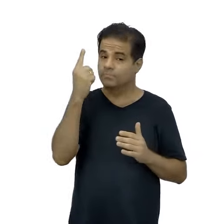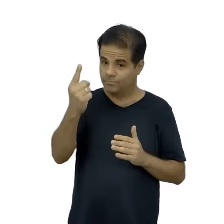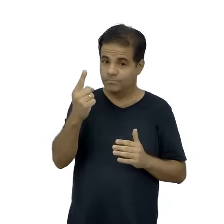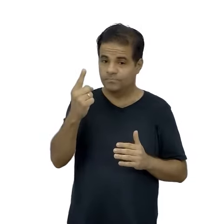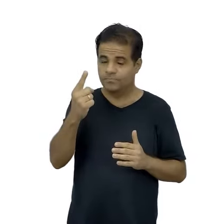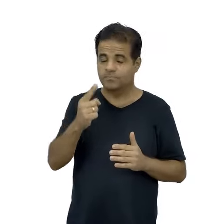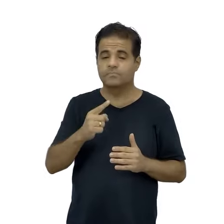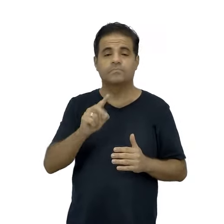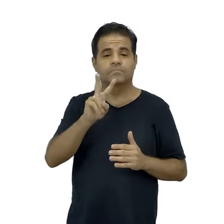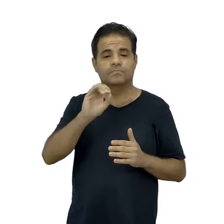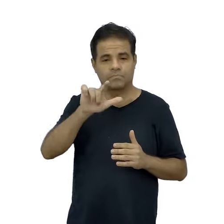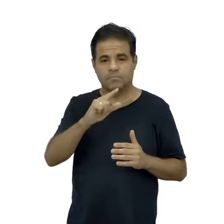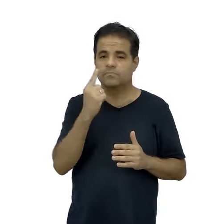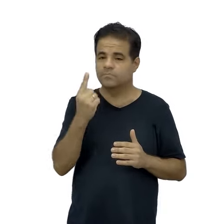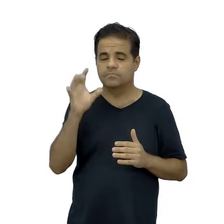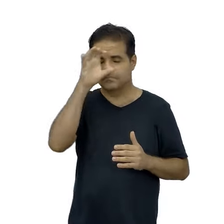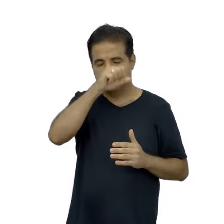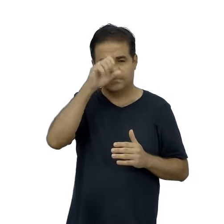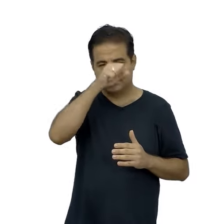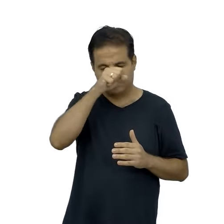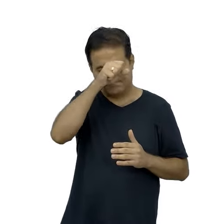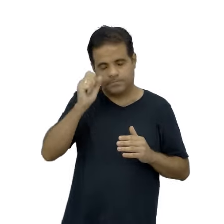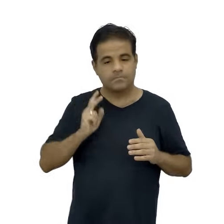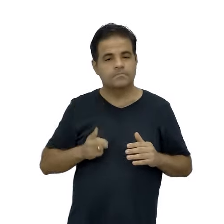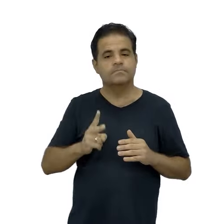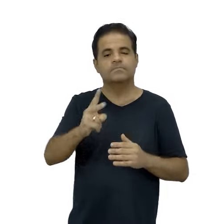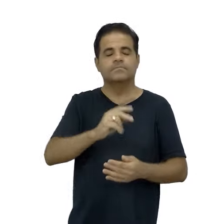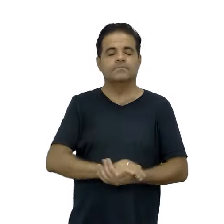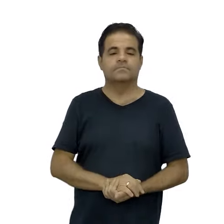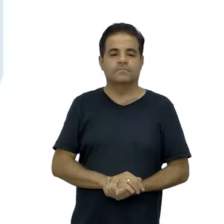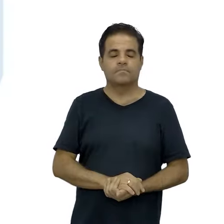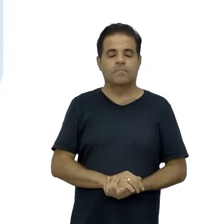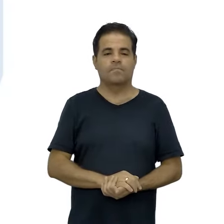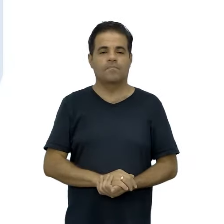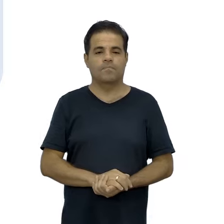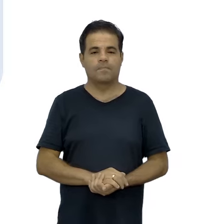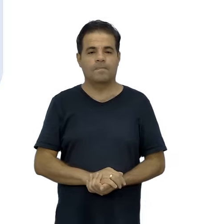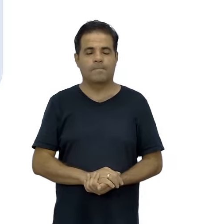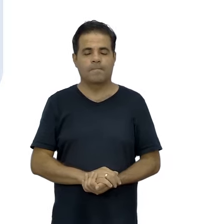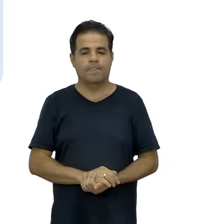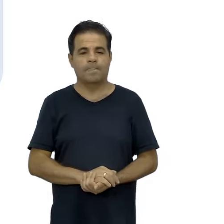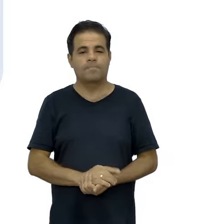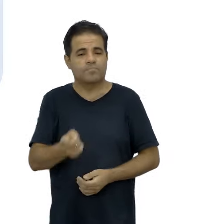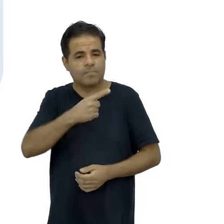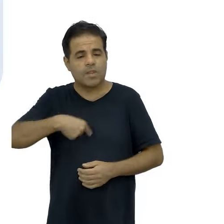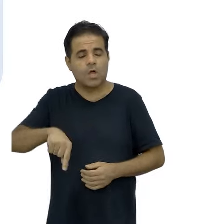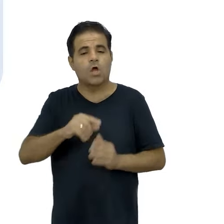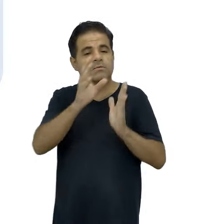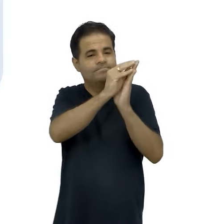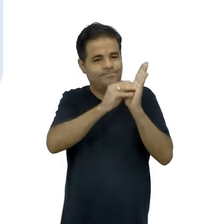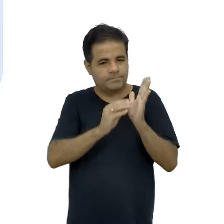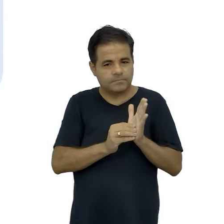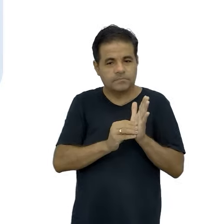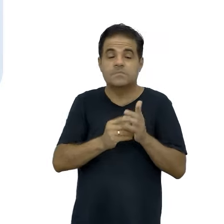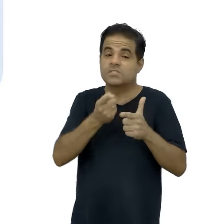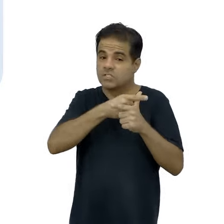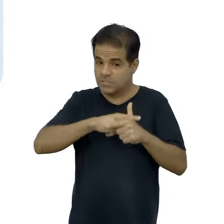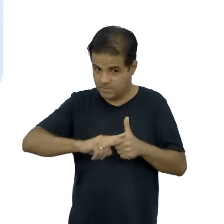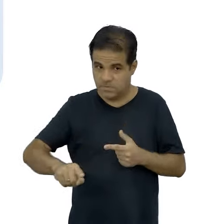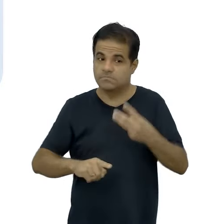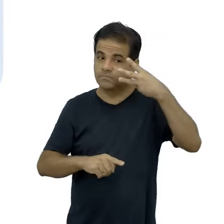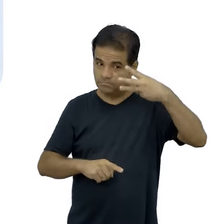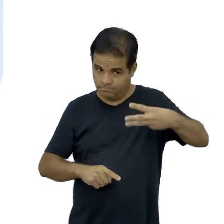está no volume 1 do material Aprender Sempre. Bom, a nossa agenda hoje ela é dividida